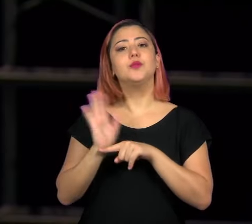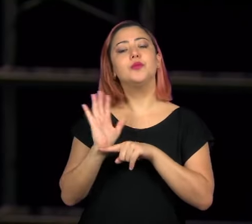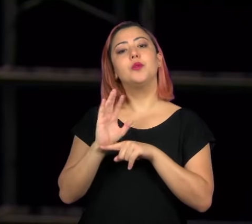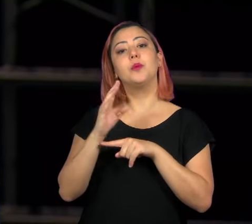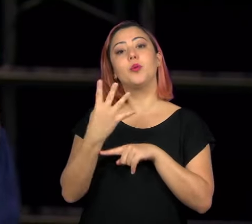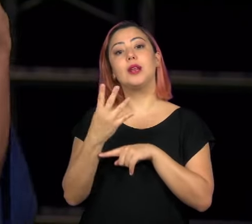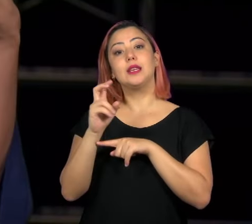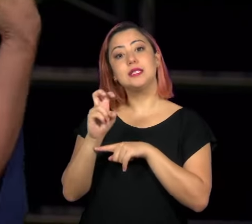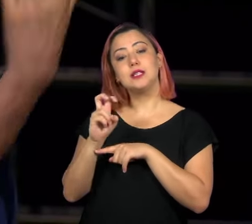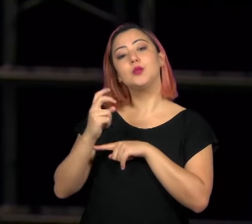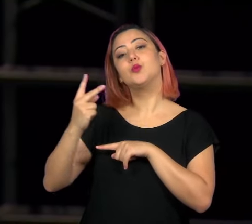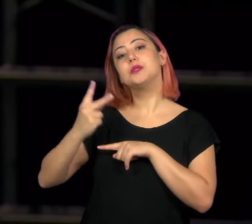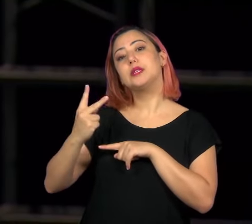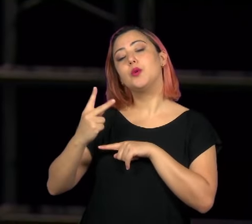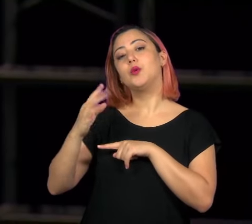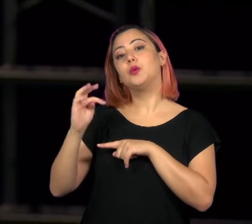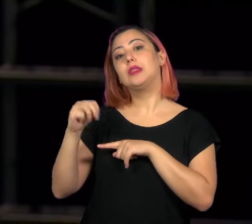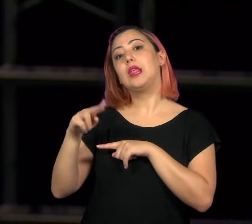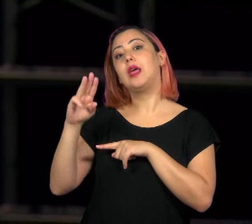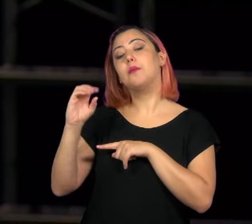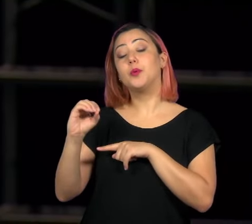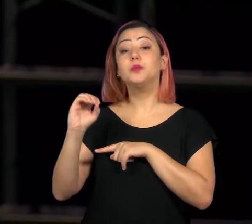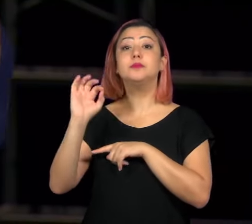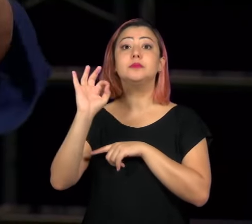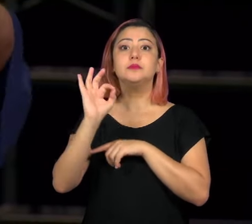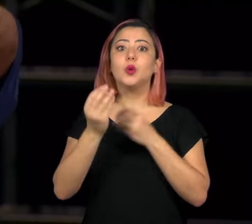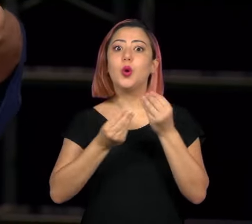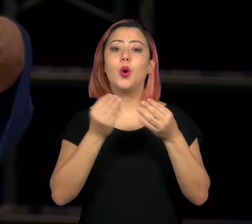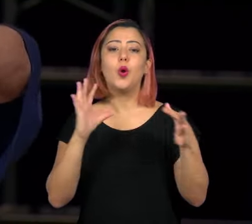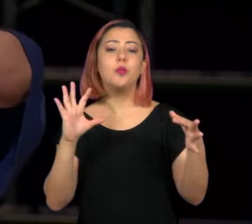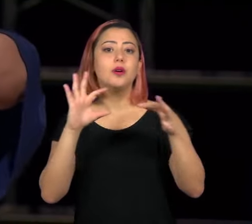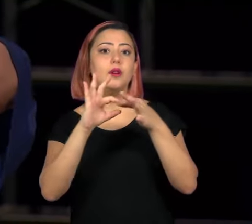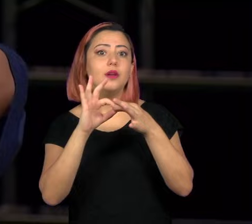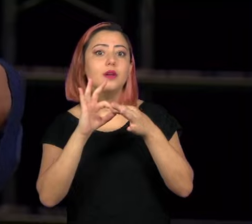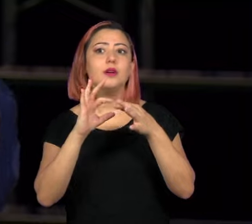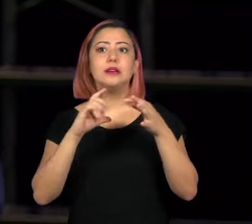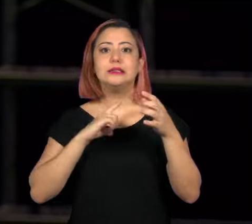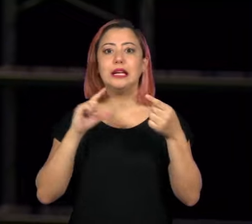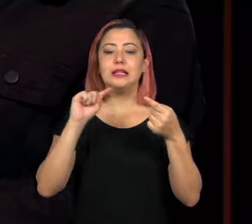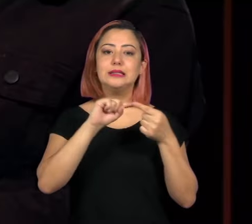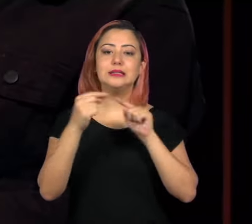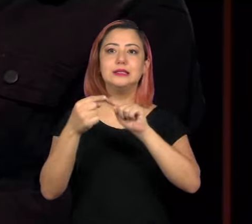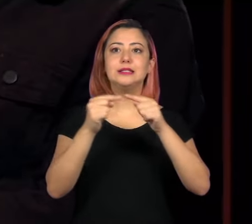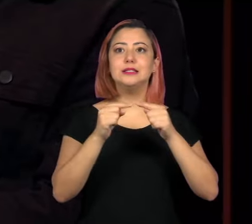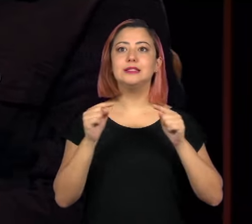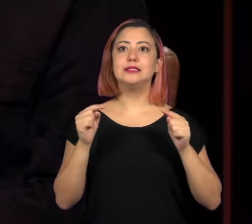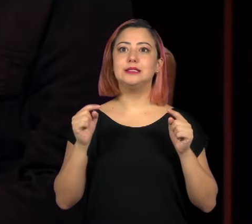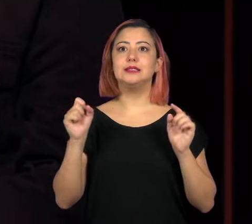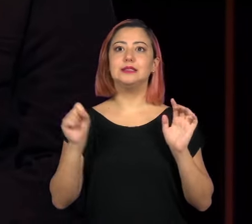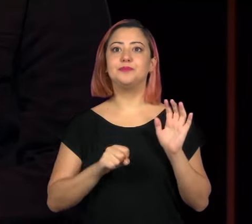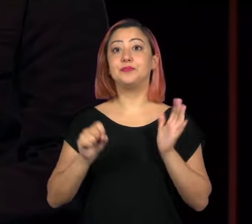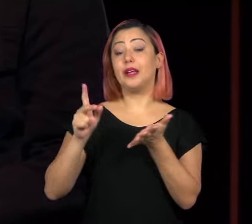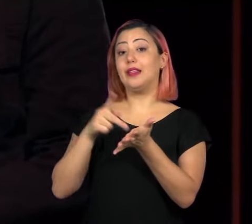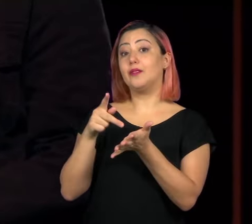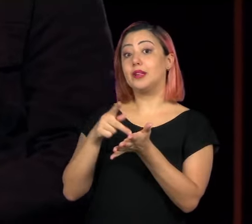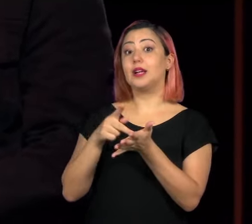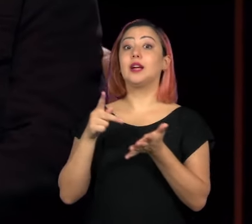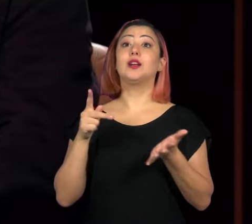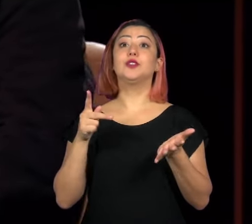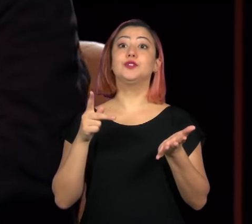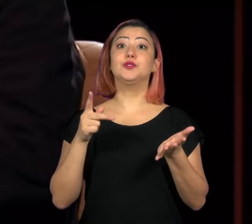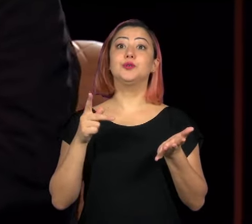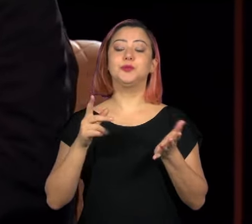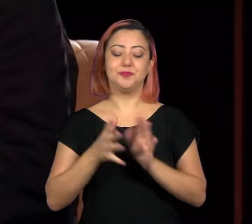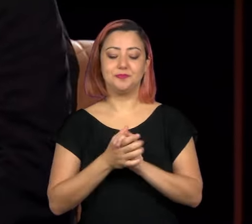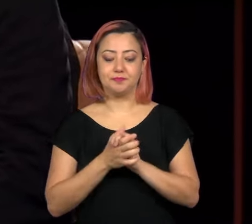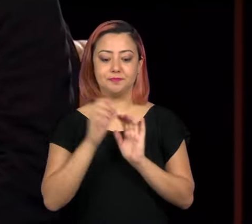E é brilhante essa conexão, né? Sua, Tony Ramos, Cássio Gabus Mendes. É. A gente... Conta um pouquinho pra